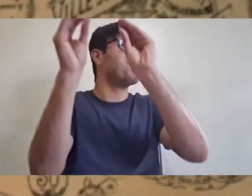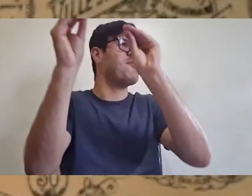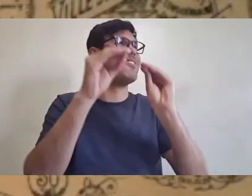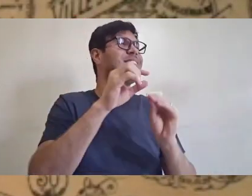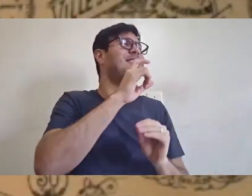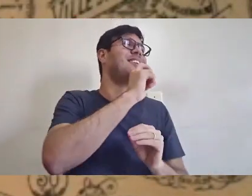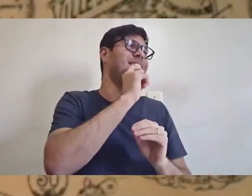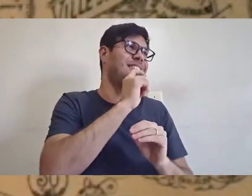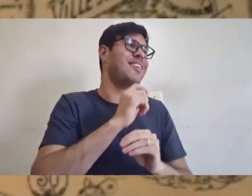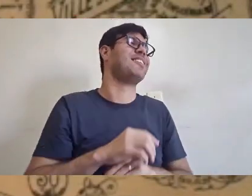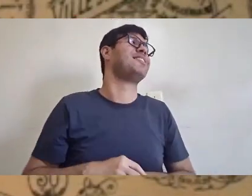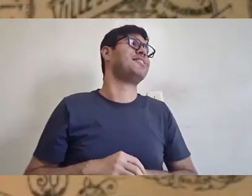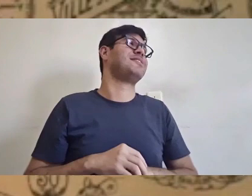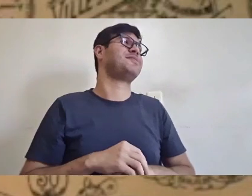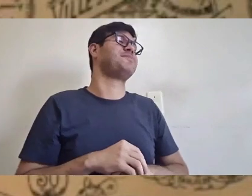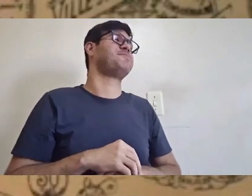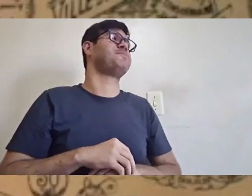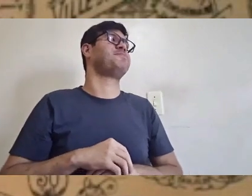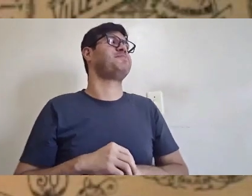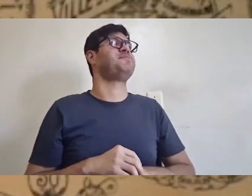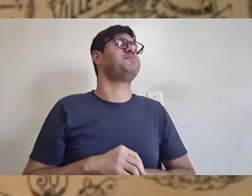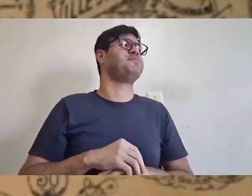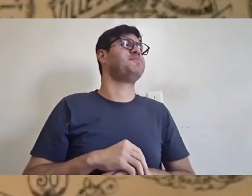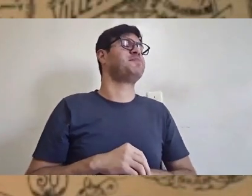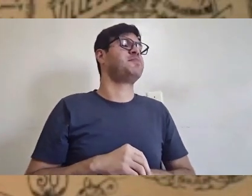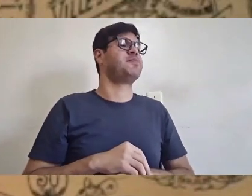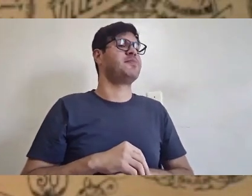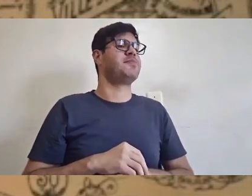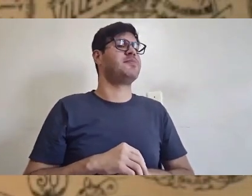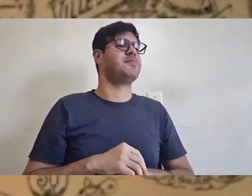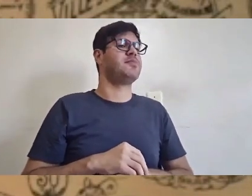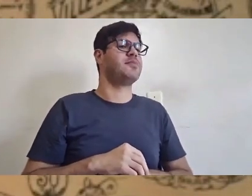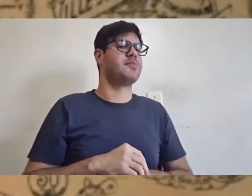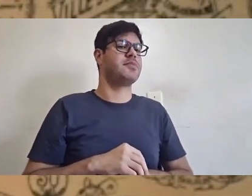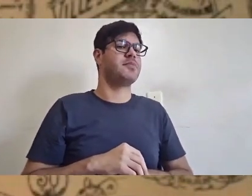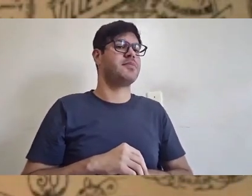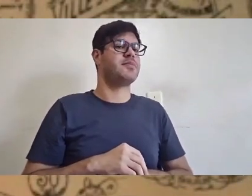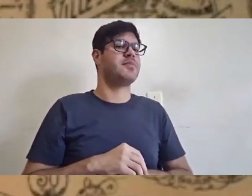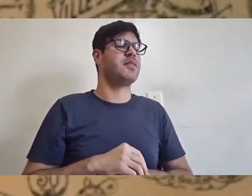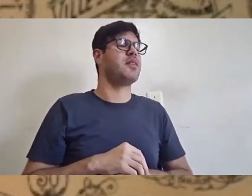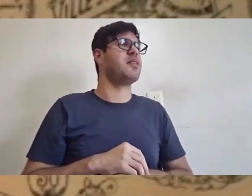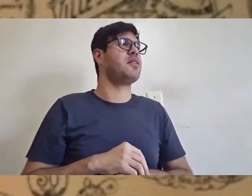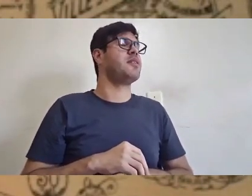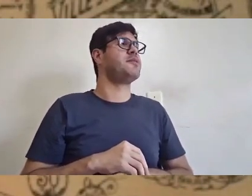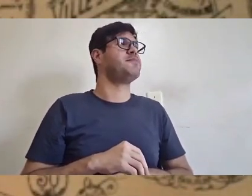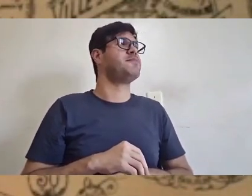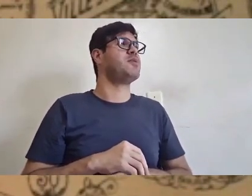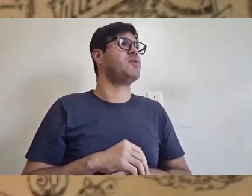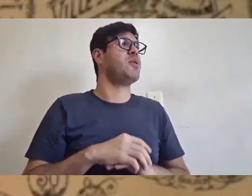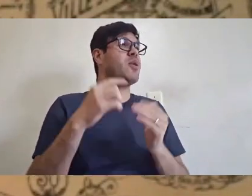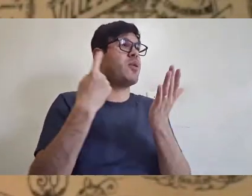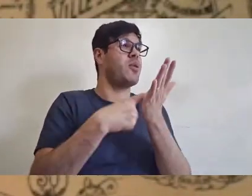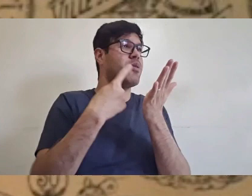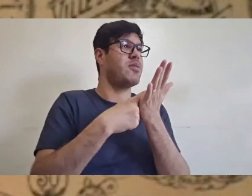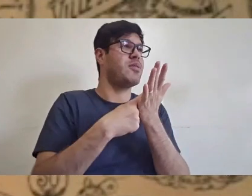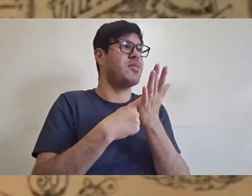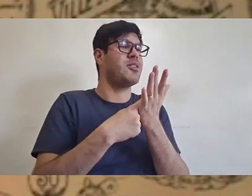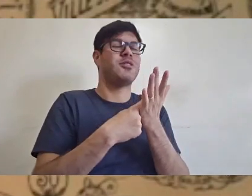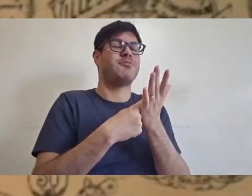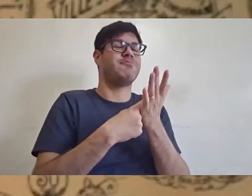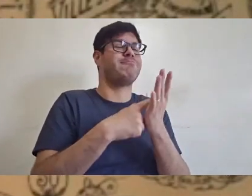né? Franco Ponte. Isso. E acabou desfazendo a sociedade e mudou, né, o